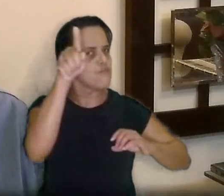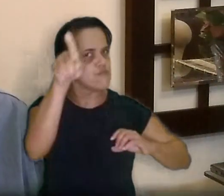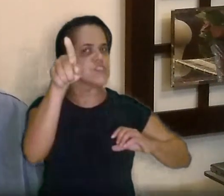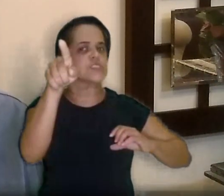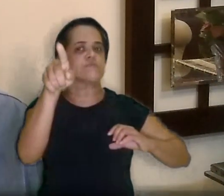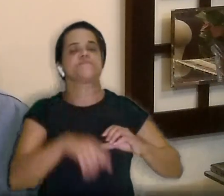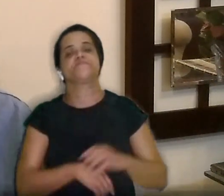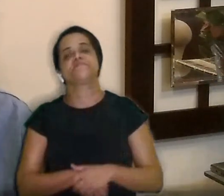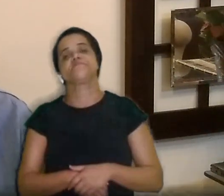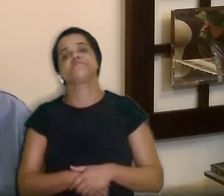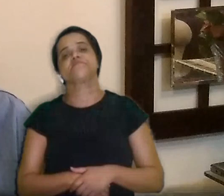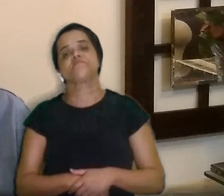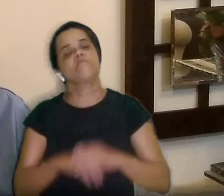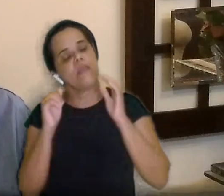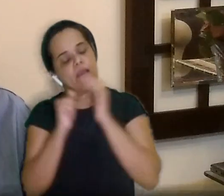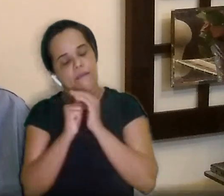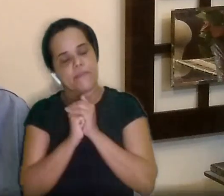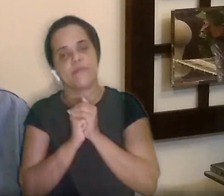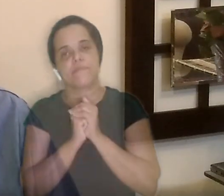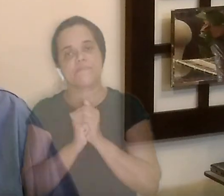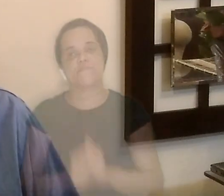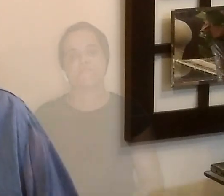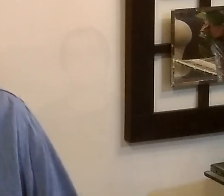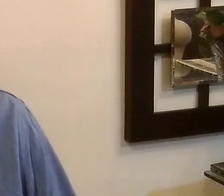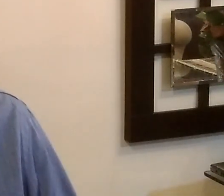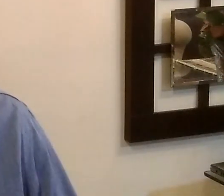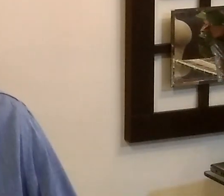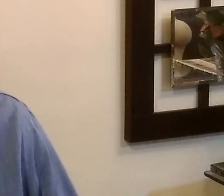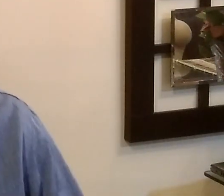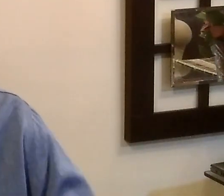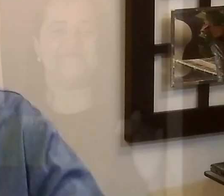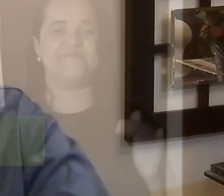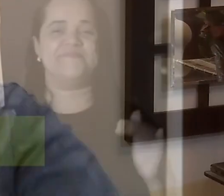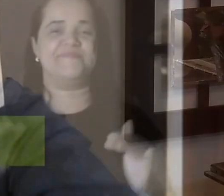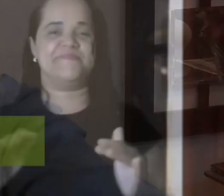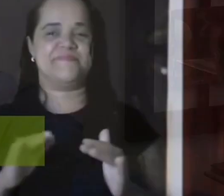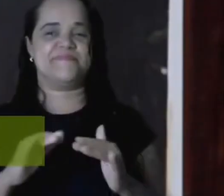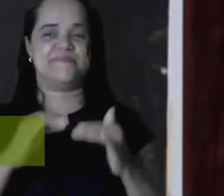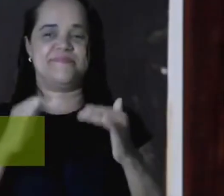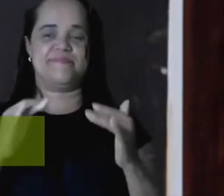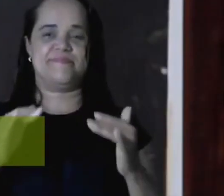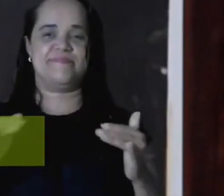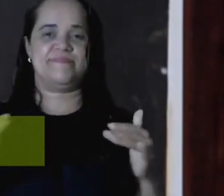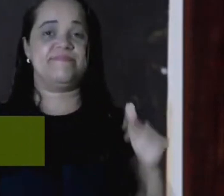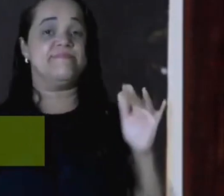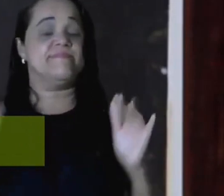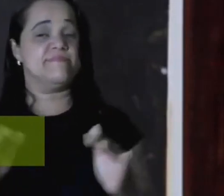Um abraço a todos, que Deus nos conceda a sua bênção no decorrer de toda esta programação.